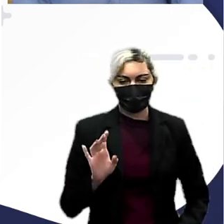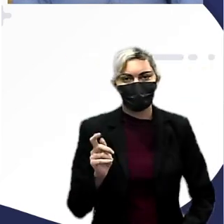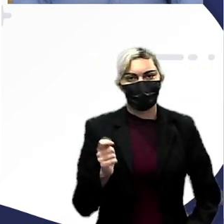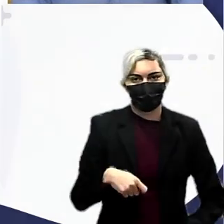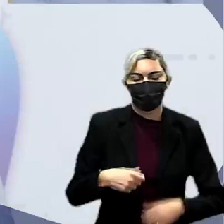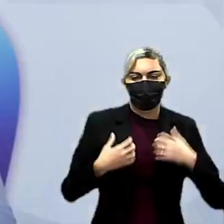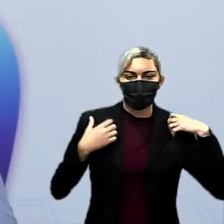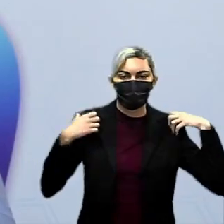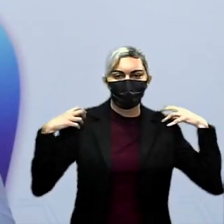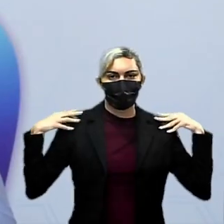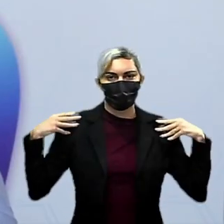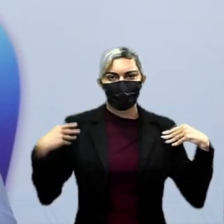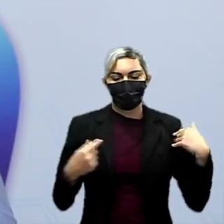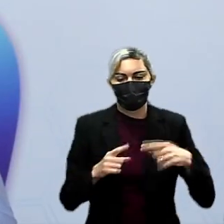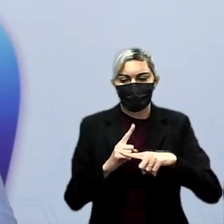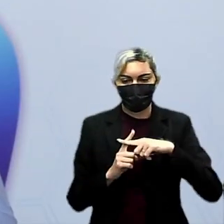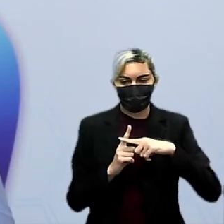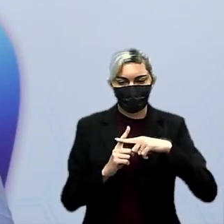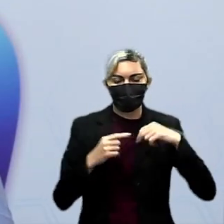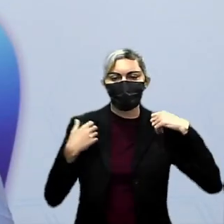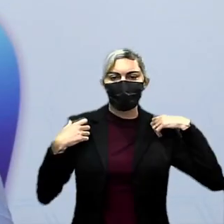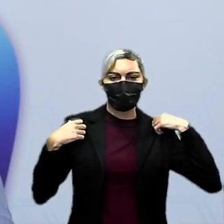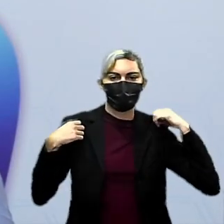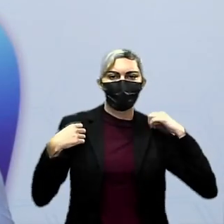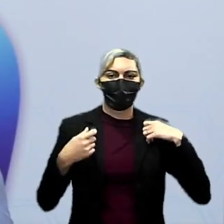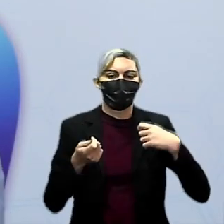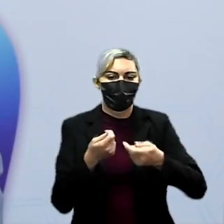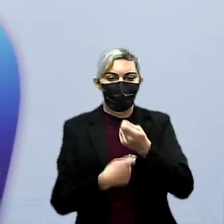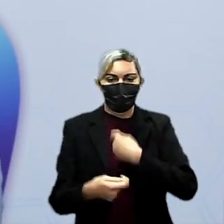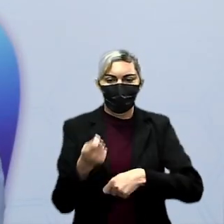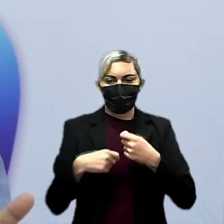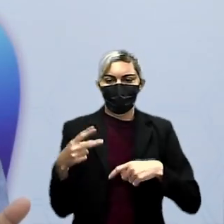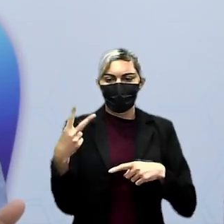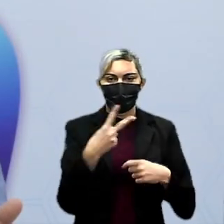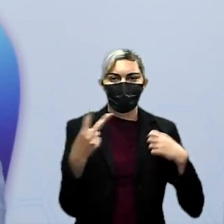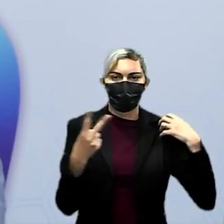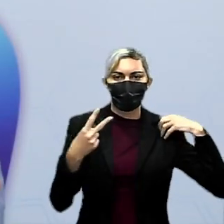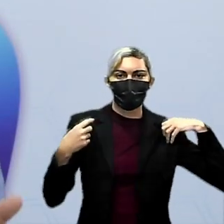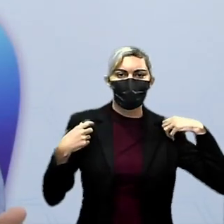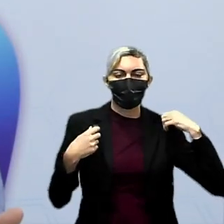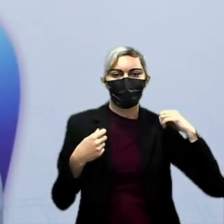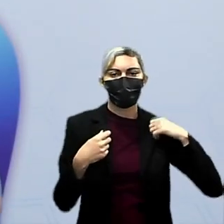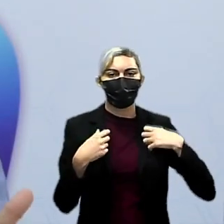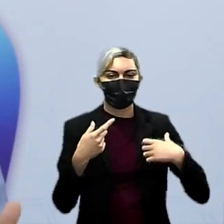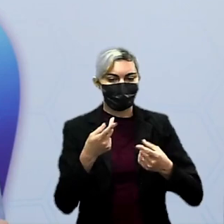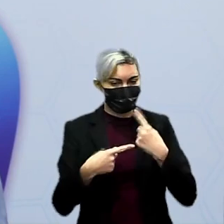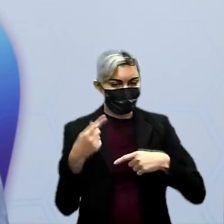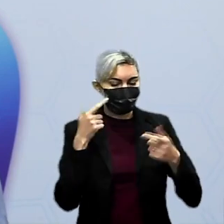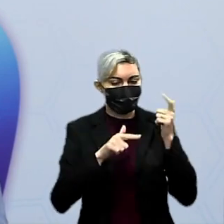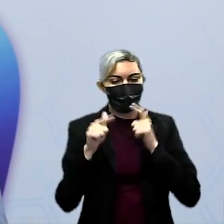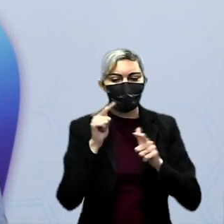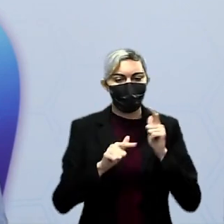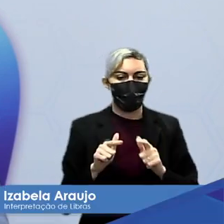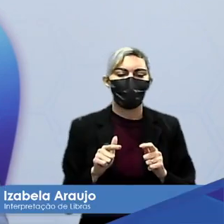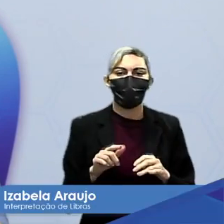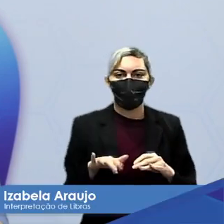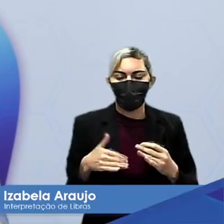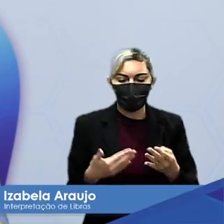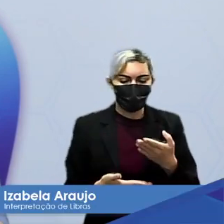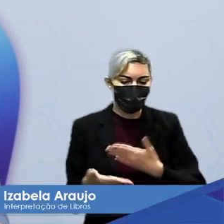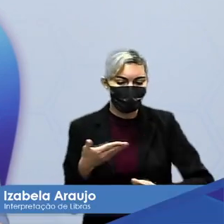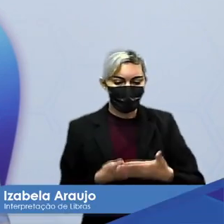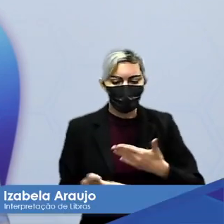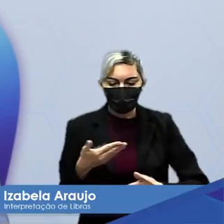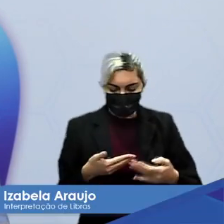forma positiva no momento em que os dois lados da negociação ganham, né? Uma